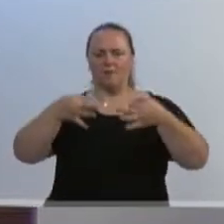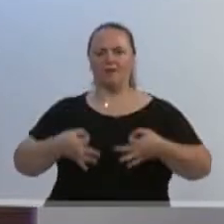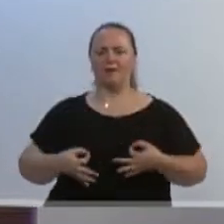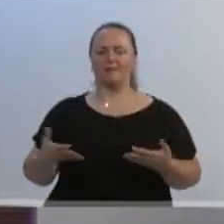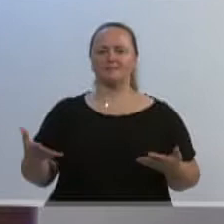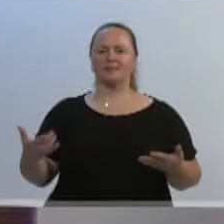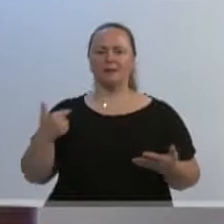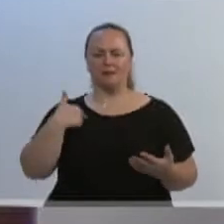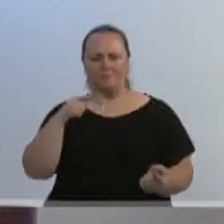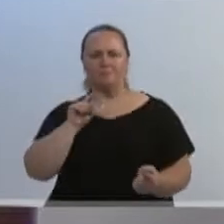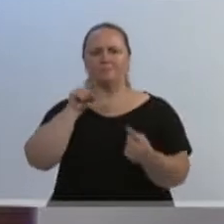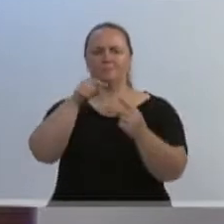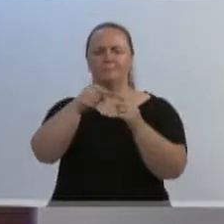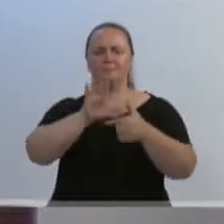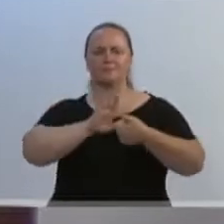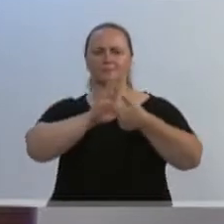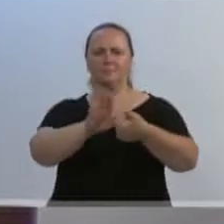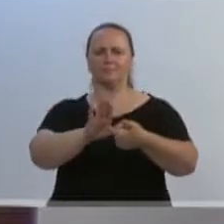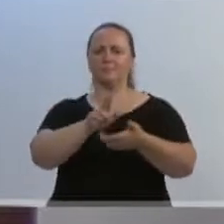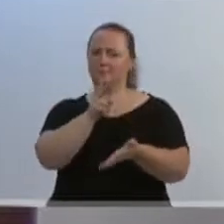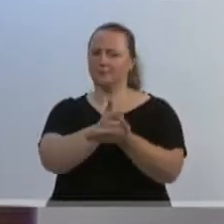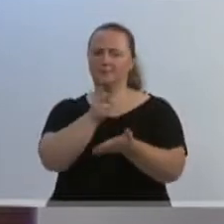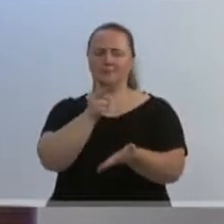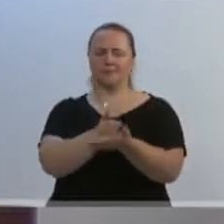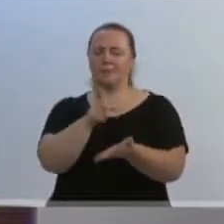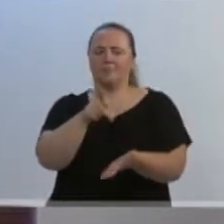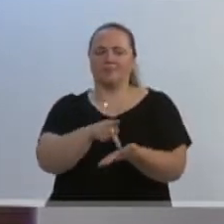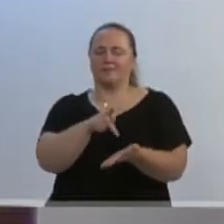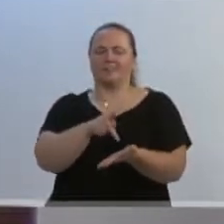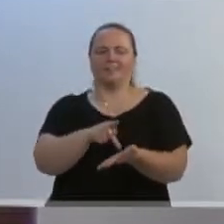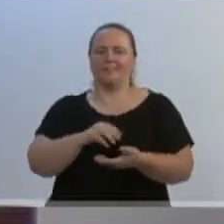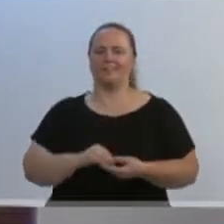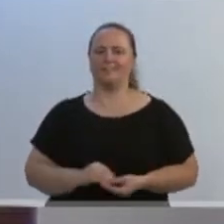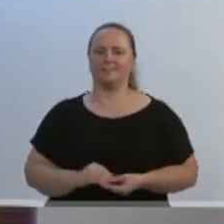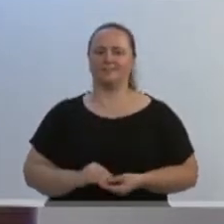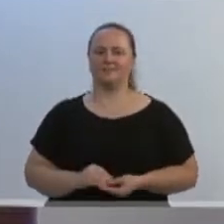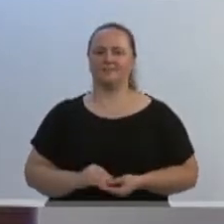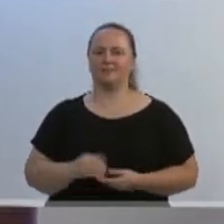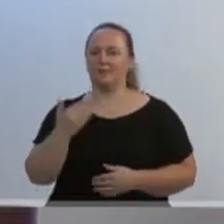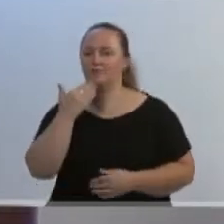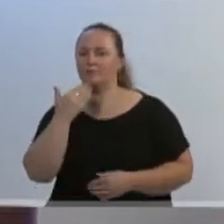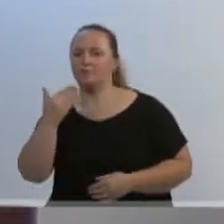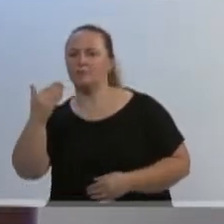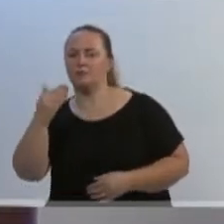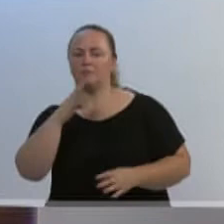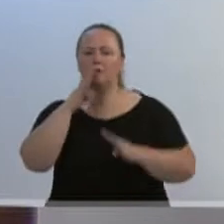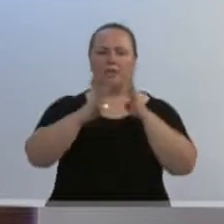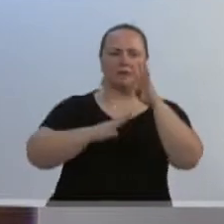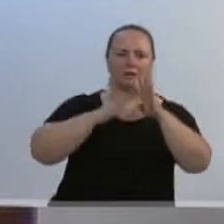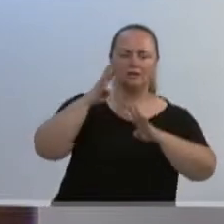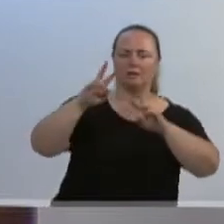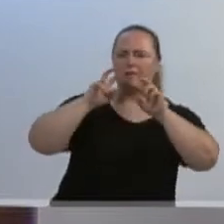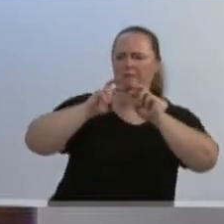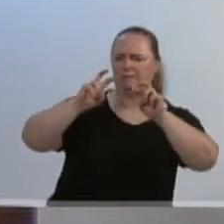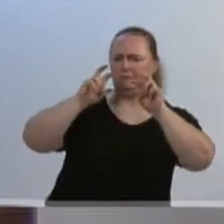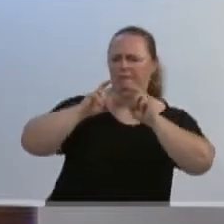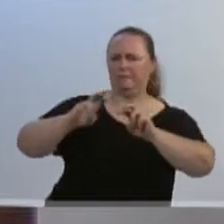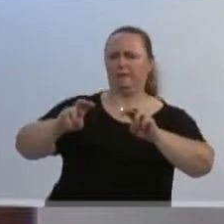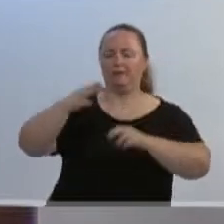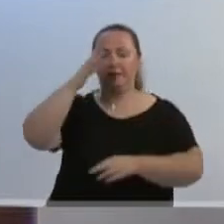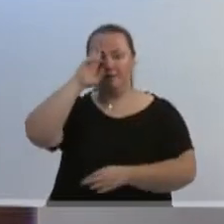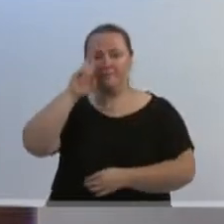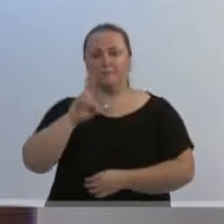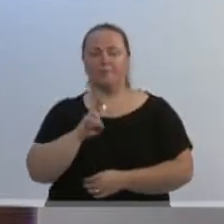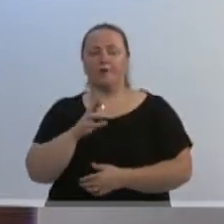e eu pretendo trazer a verdade a qualquer preço. Ao preço do elogio, ao preço da crítica, da vaia, da consideração,